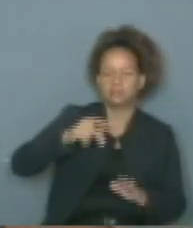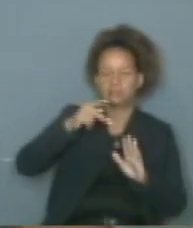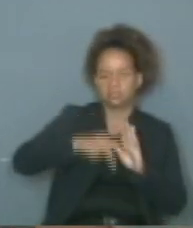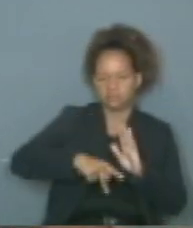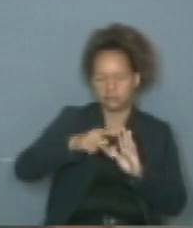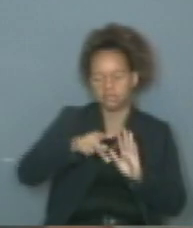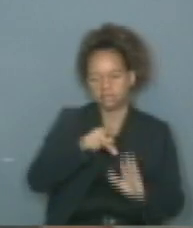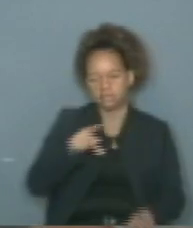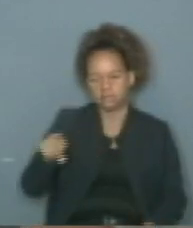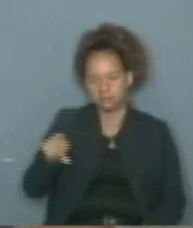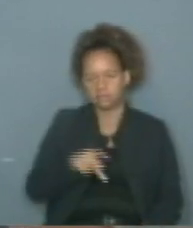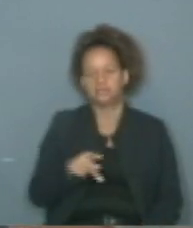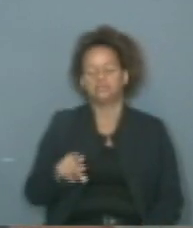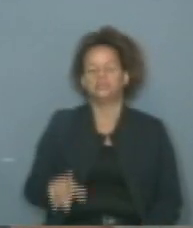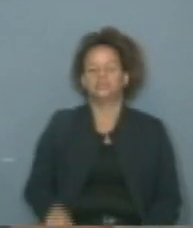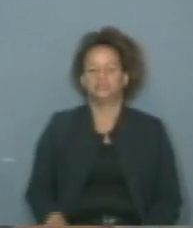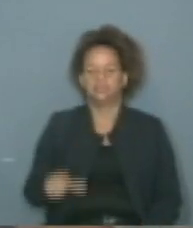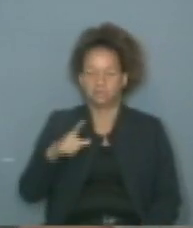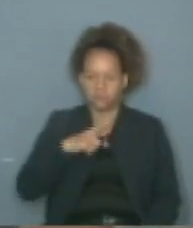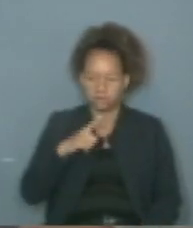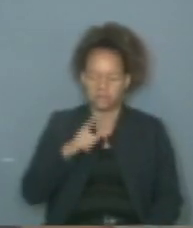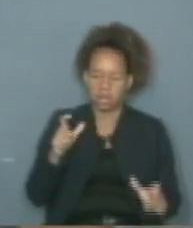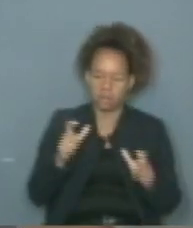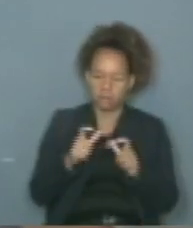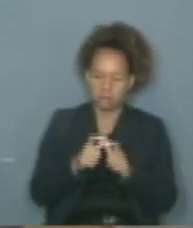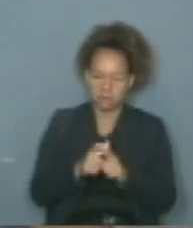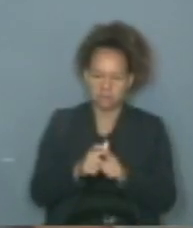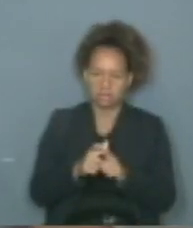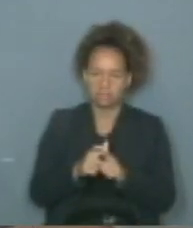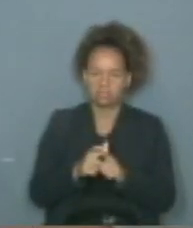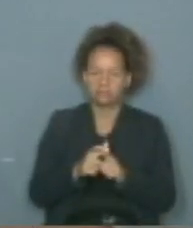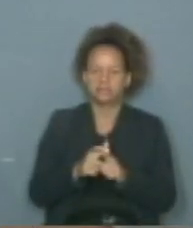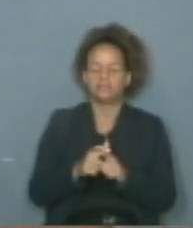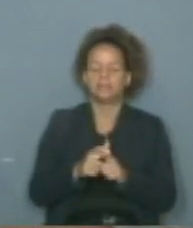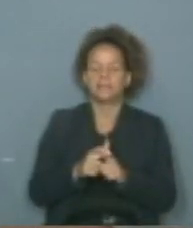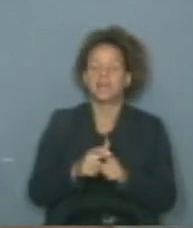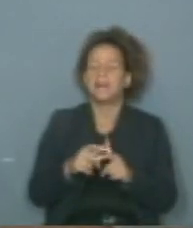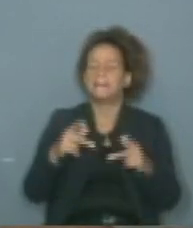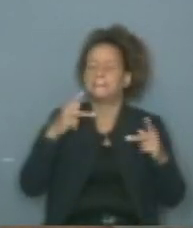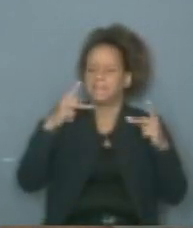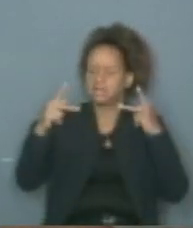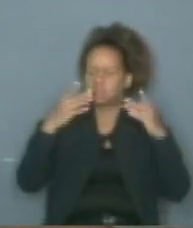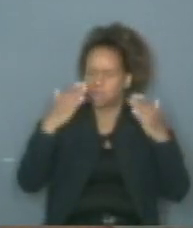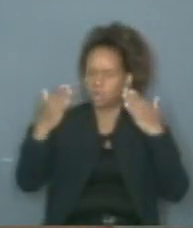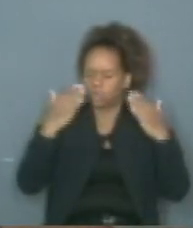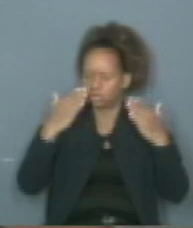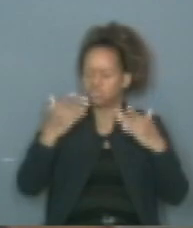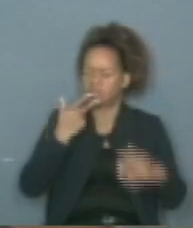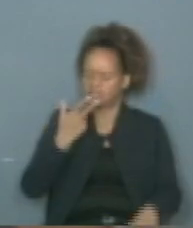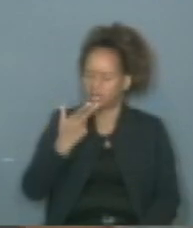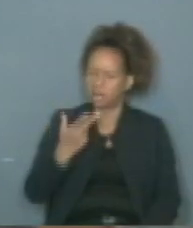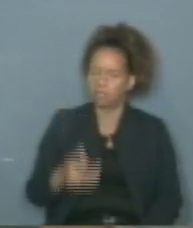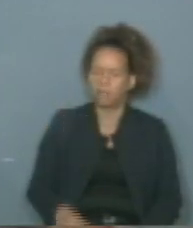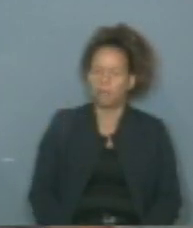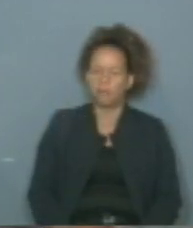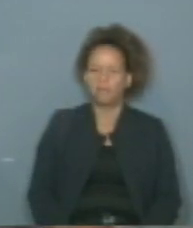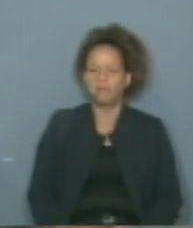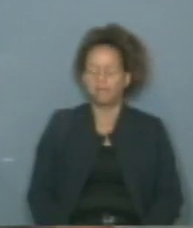projetos, presidente, por se tratar de redução de danos. A psicologia fala muito dessa